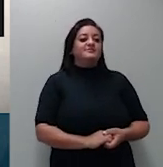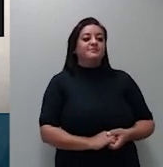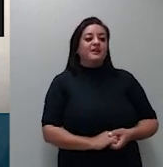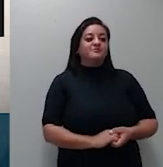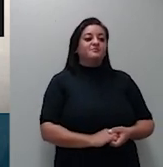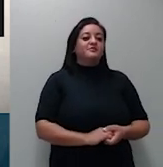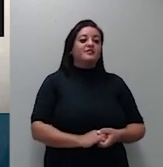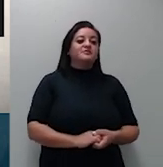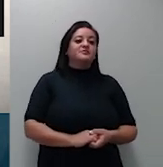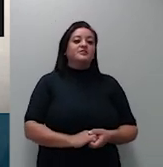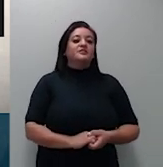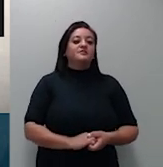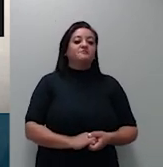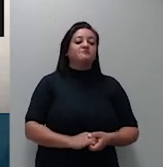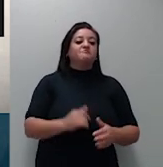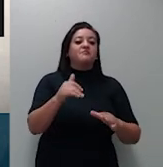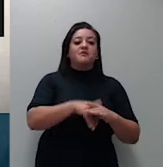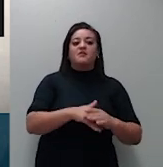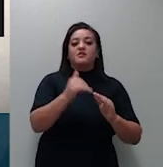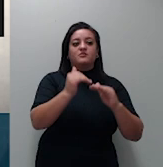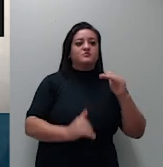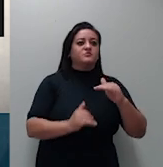alguma divergência